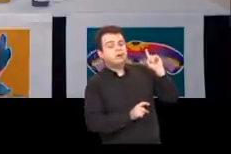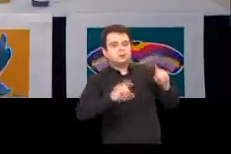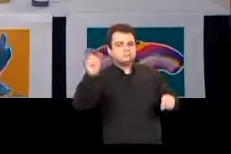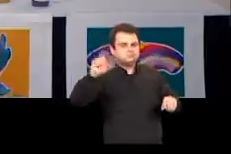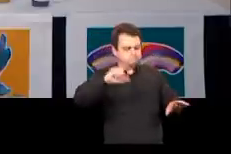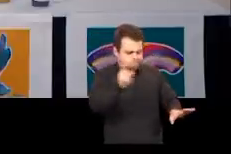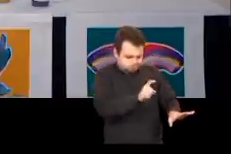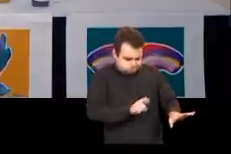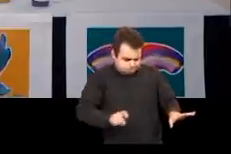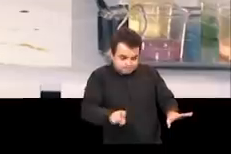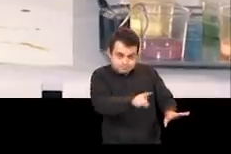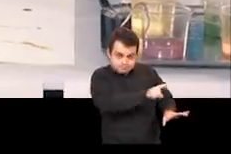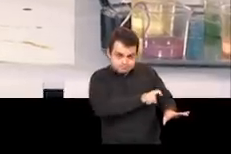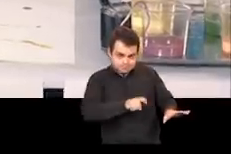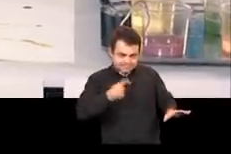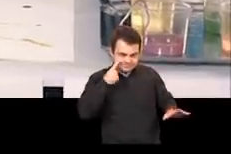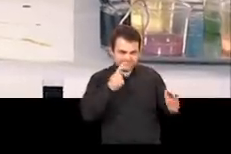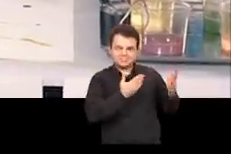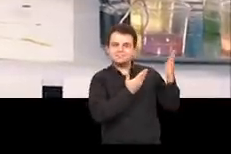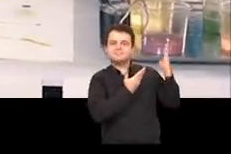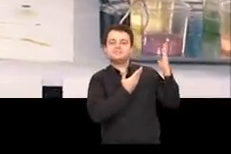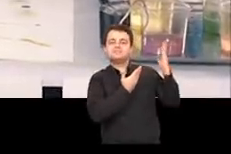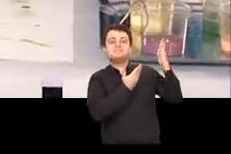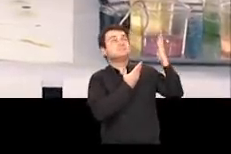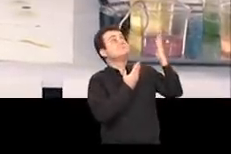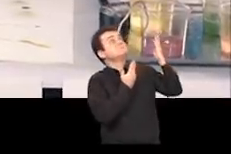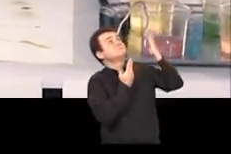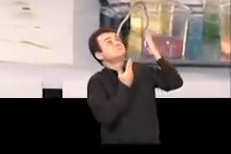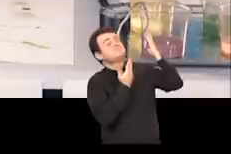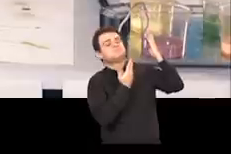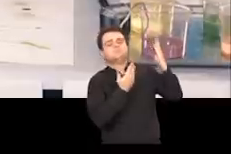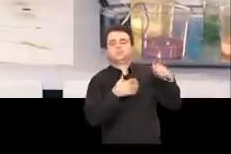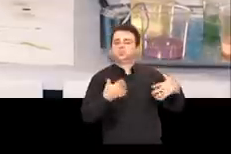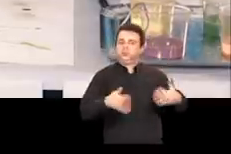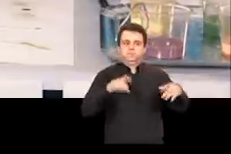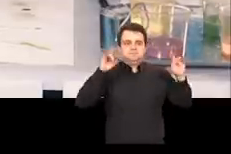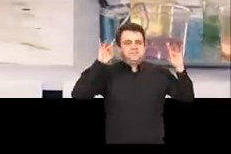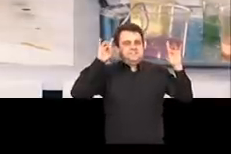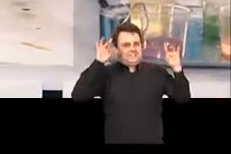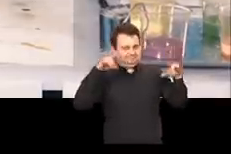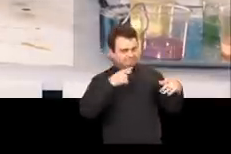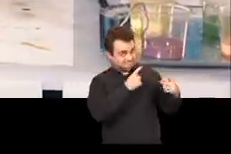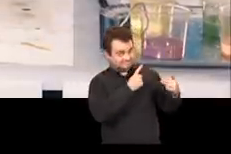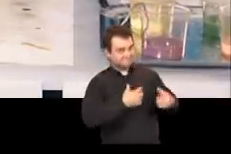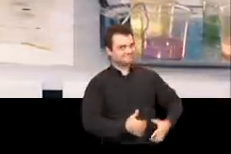vamos borrifar sobre a tela e vai dar um efeito especial.